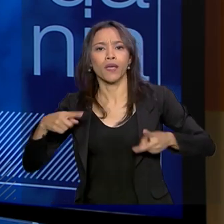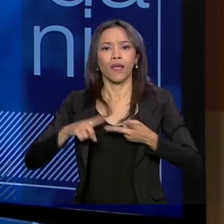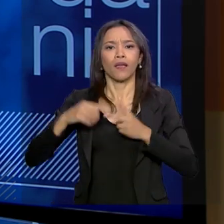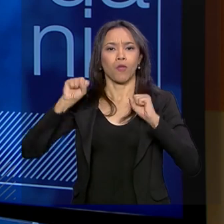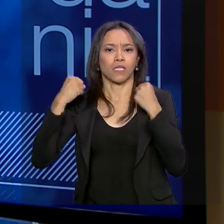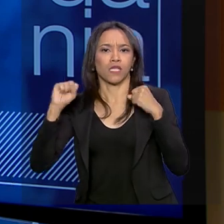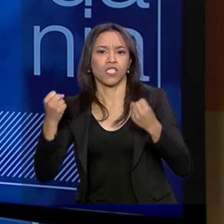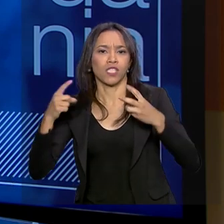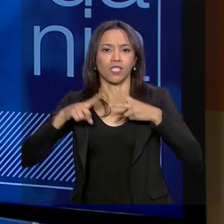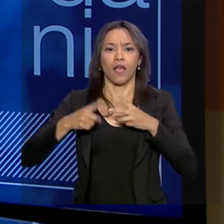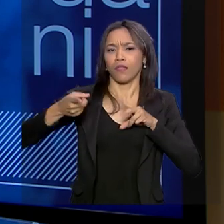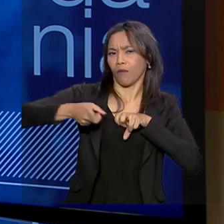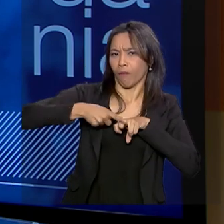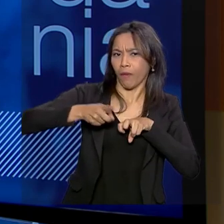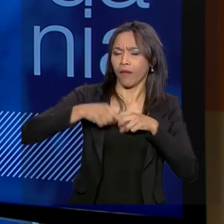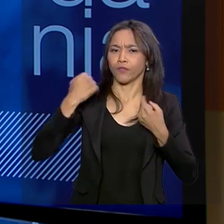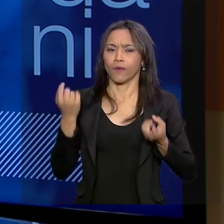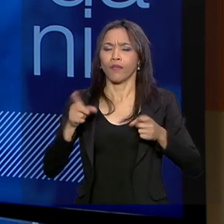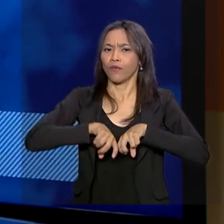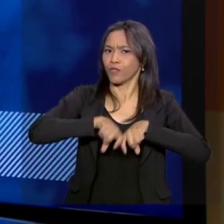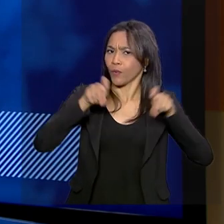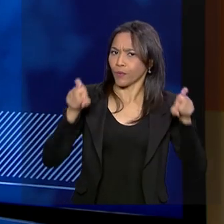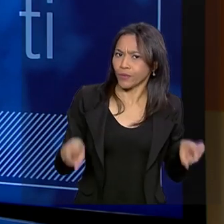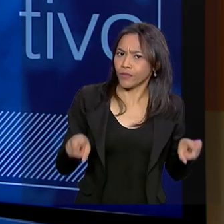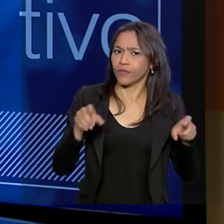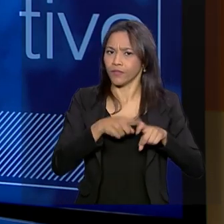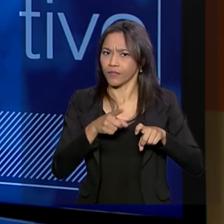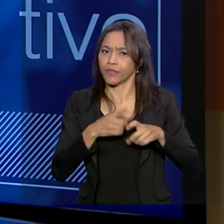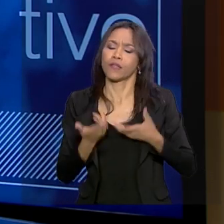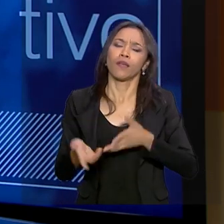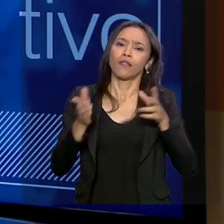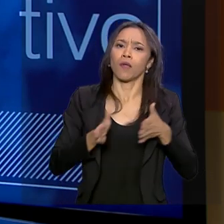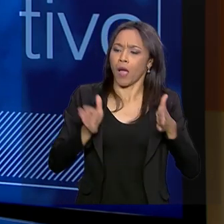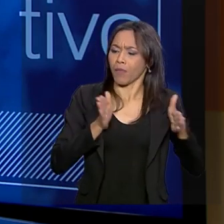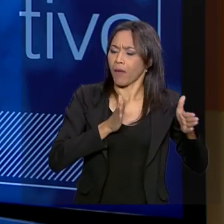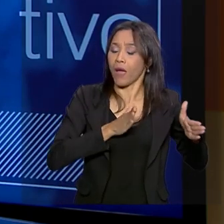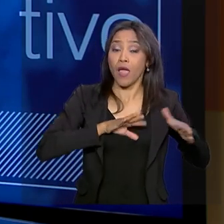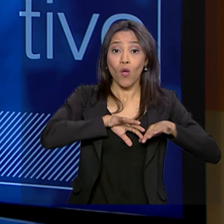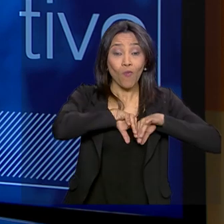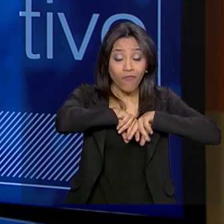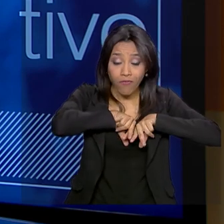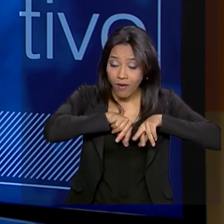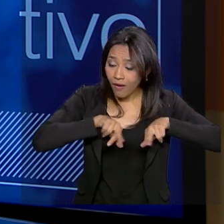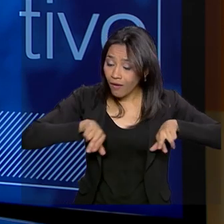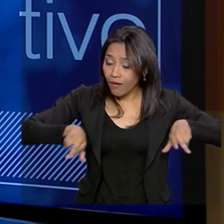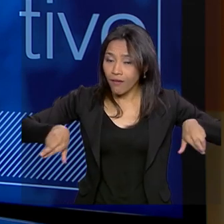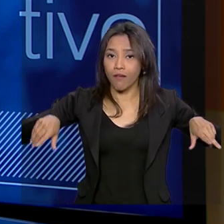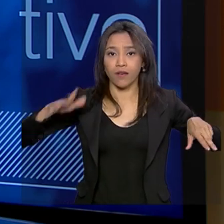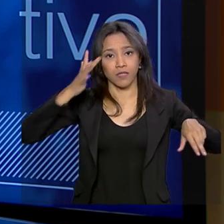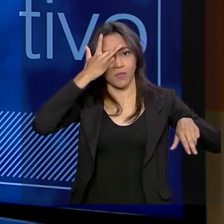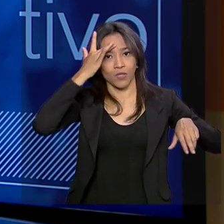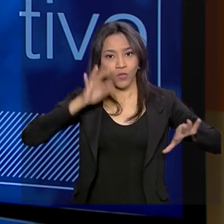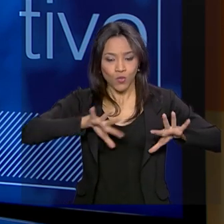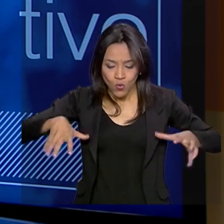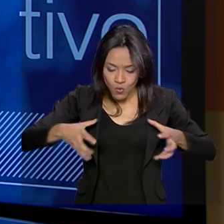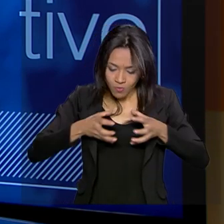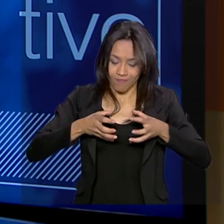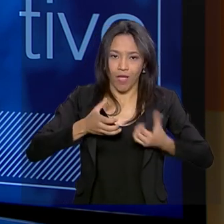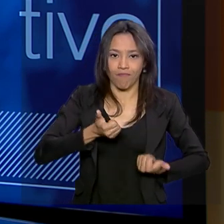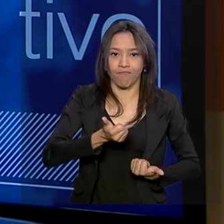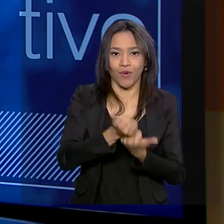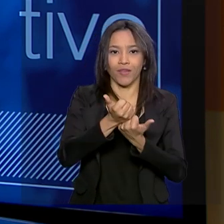tem o médico, tem o ginecologista para as atletas femininas. Então, é uma equipe bastante complexa